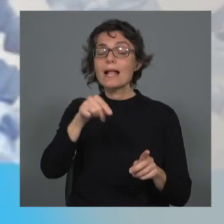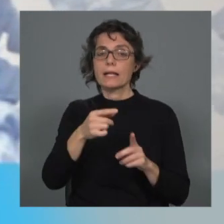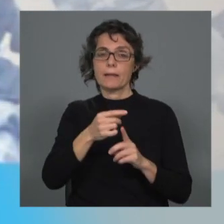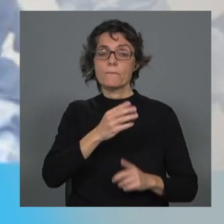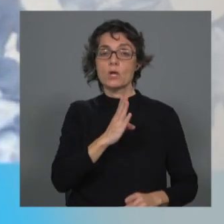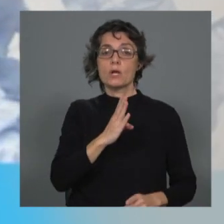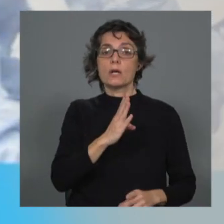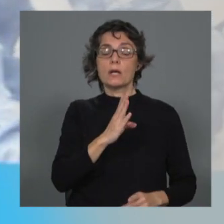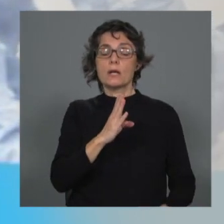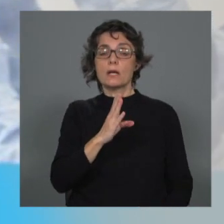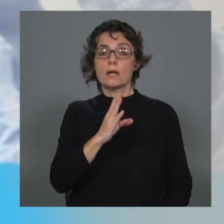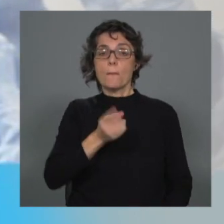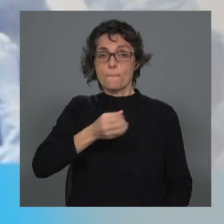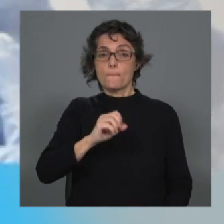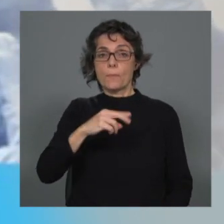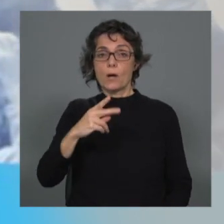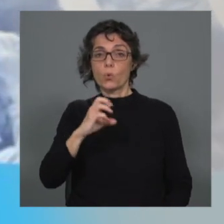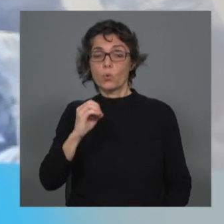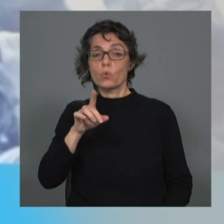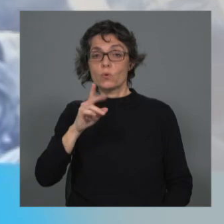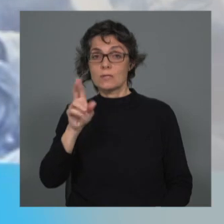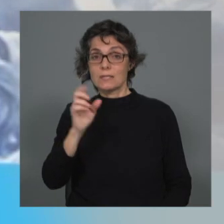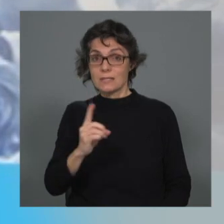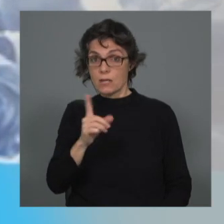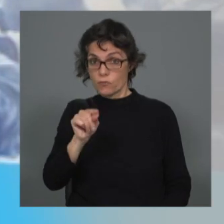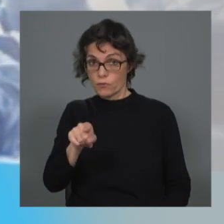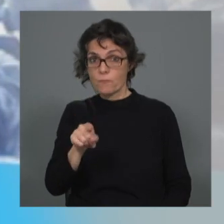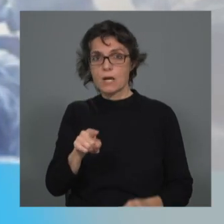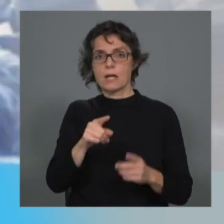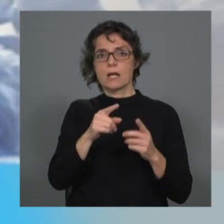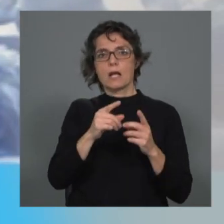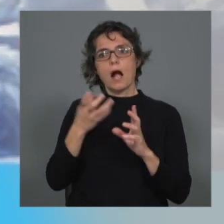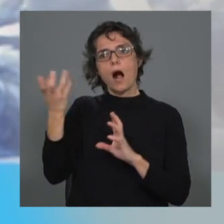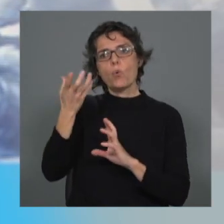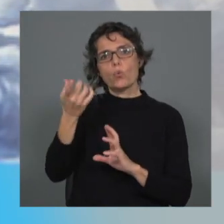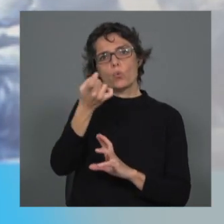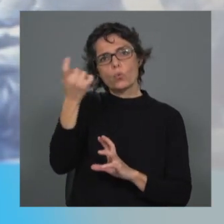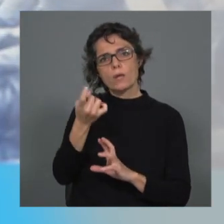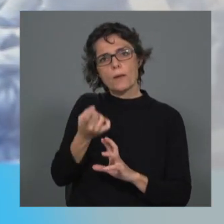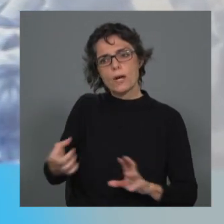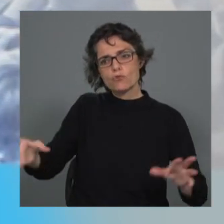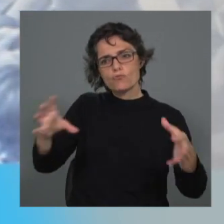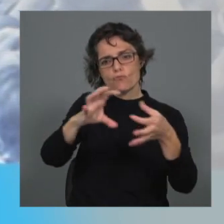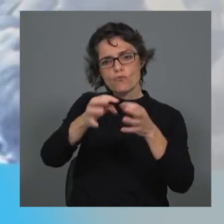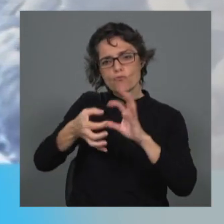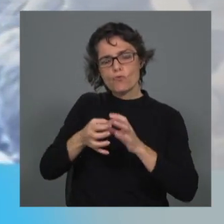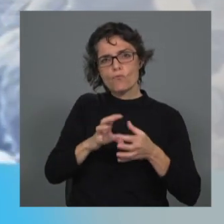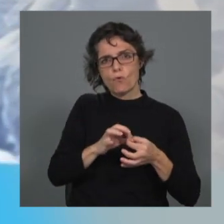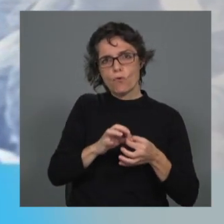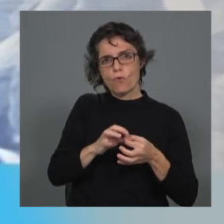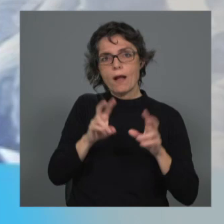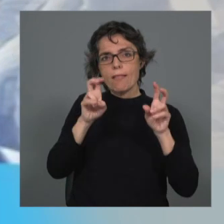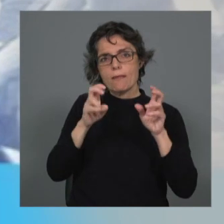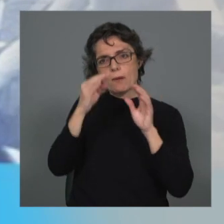Paulo II, a paz, a cultura da paz e o tema da aprendizagem e do